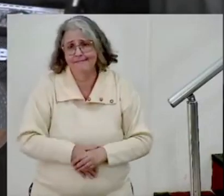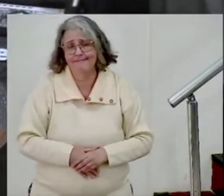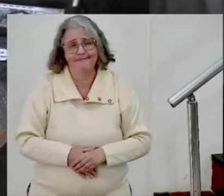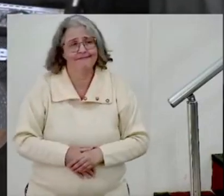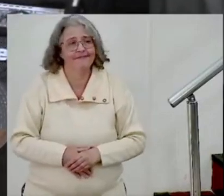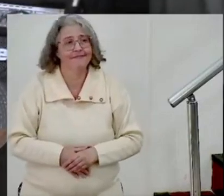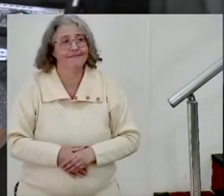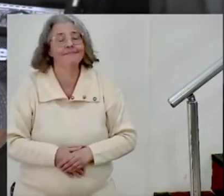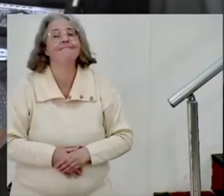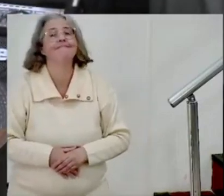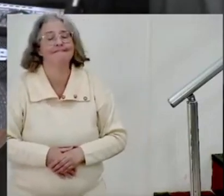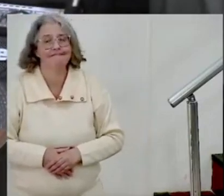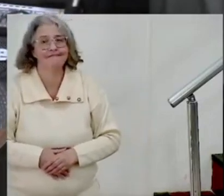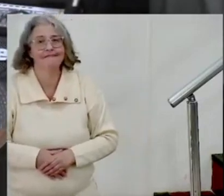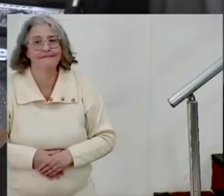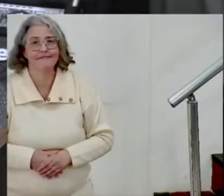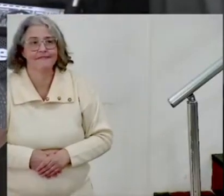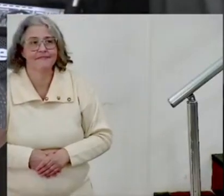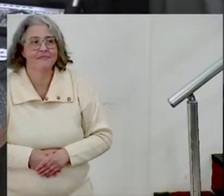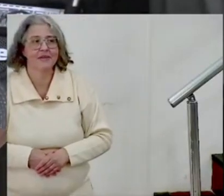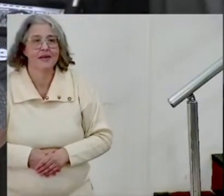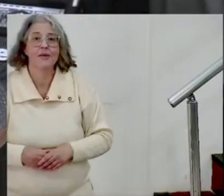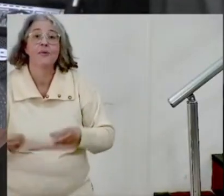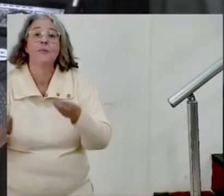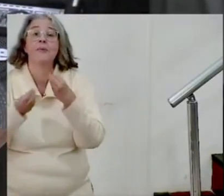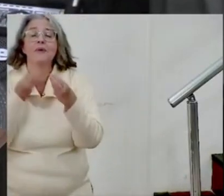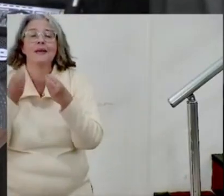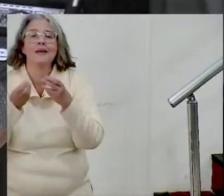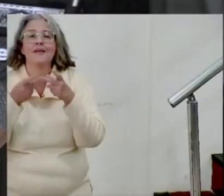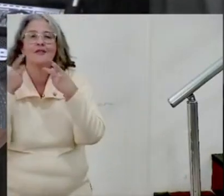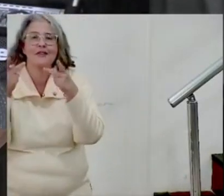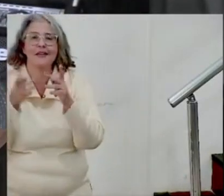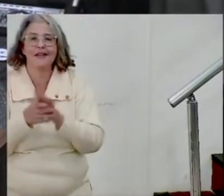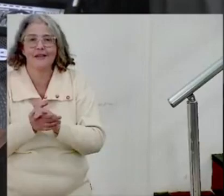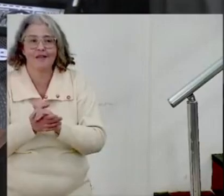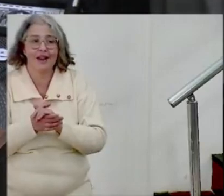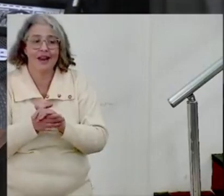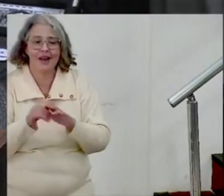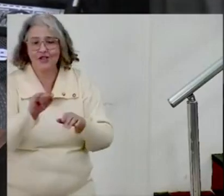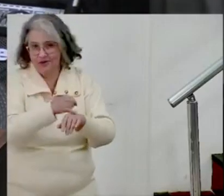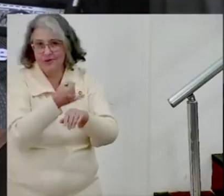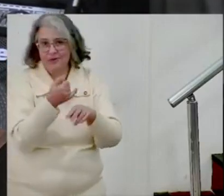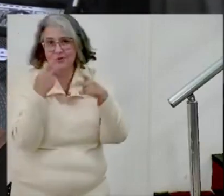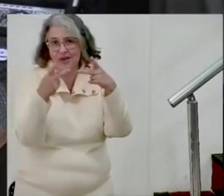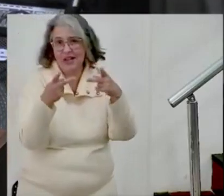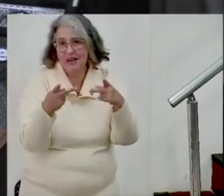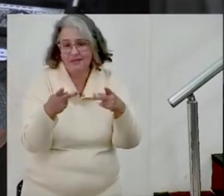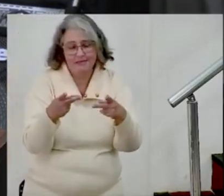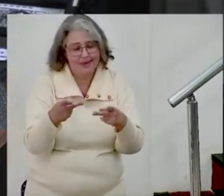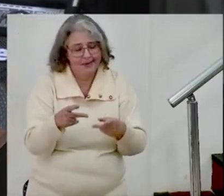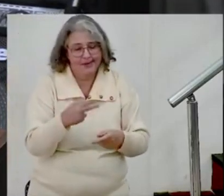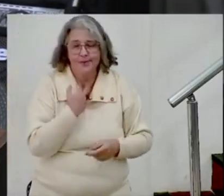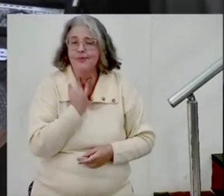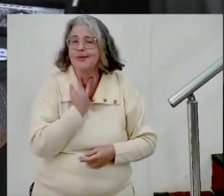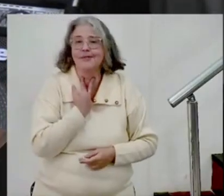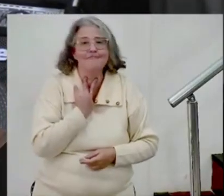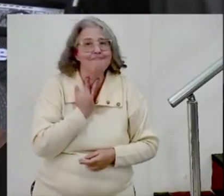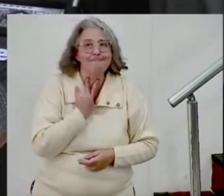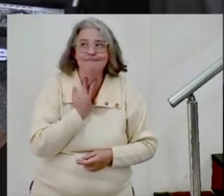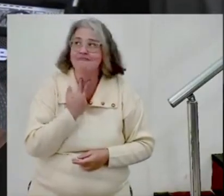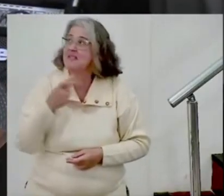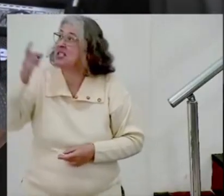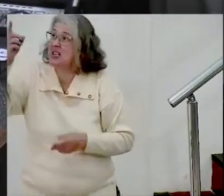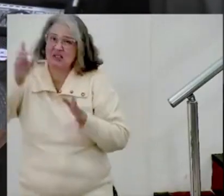mesmo? De Laquis. Qual você acha que ele queria fazer? De Jerusalém, mas não deu. Não deu. Deus não deixou. E aí